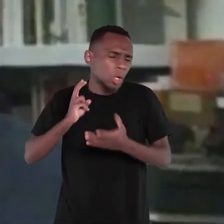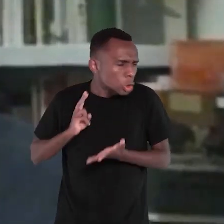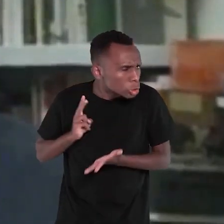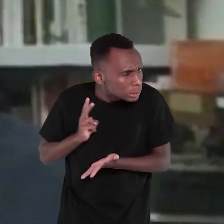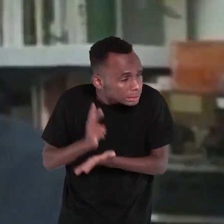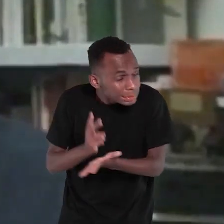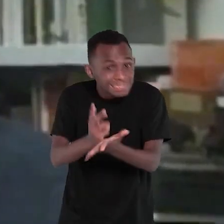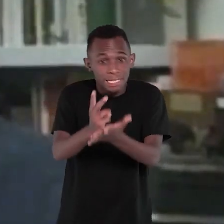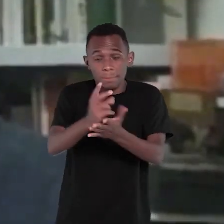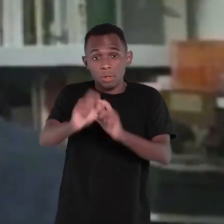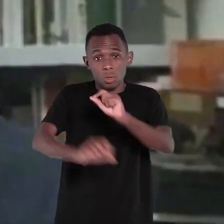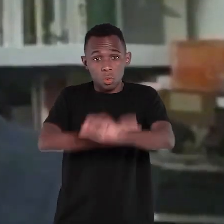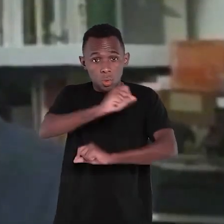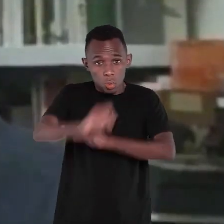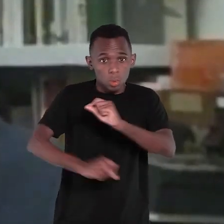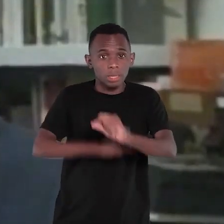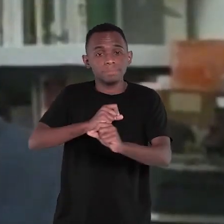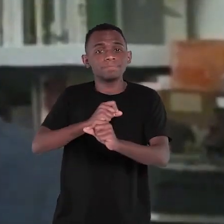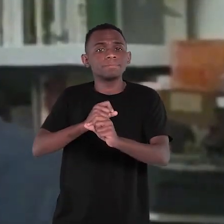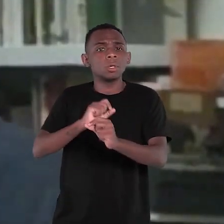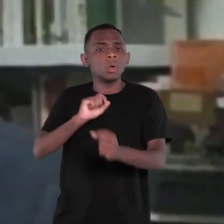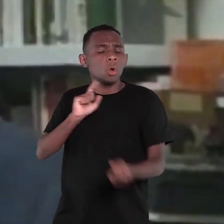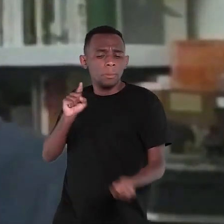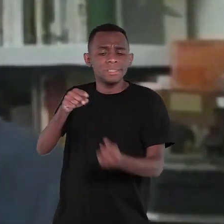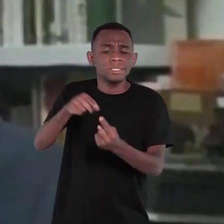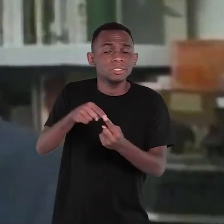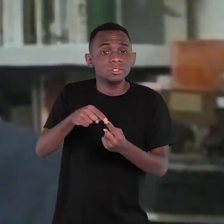Sempre partindo do princípio de que,